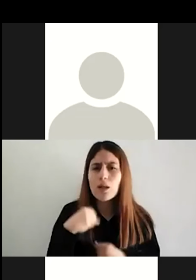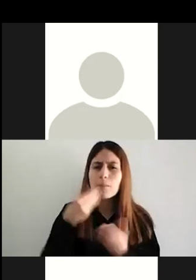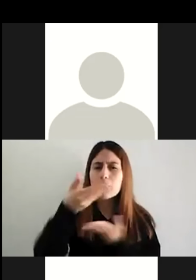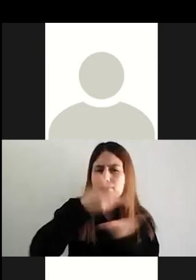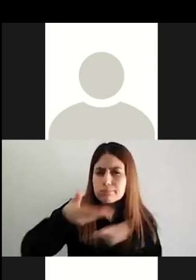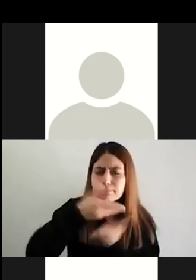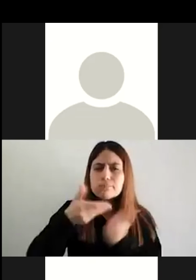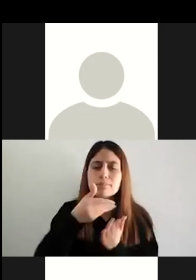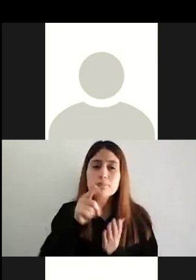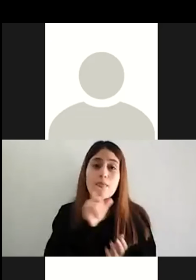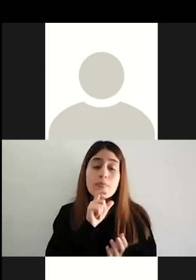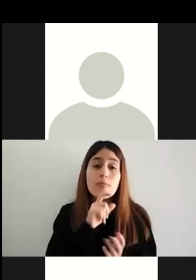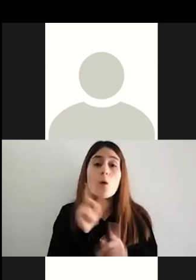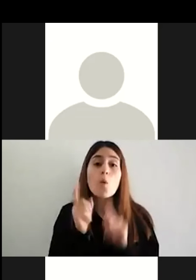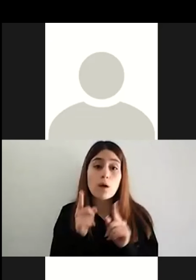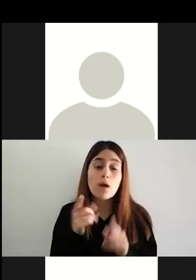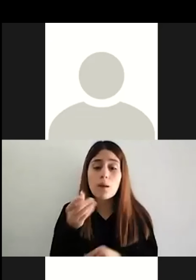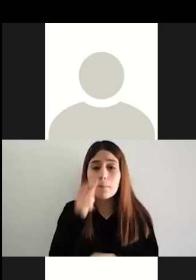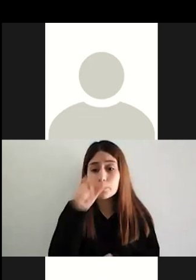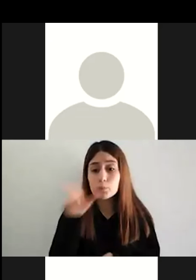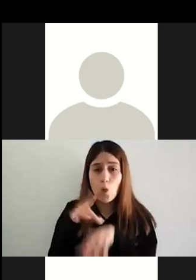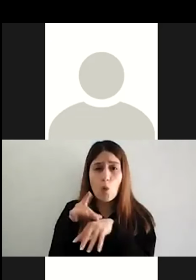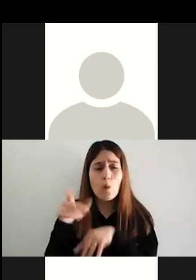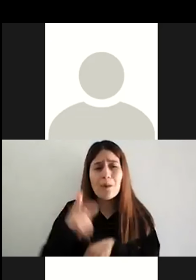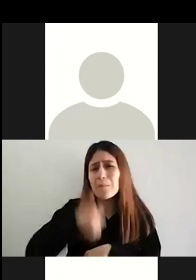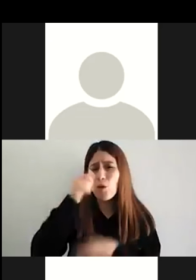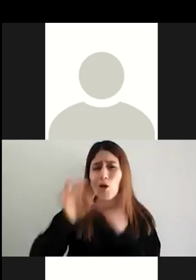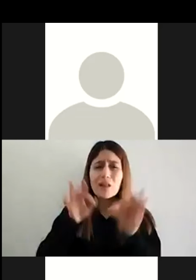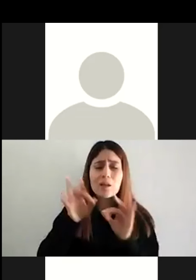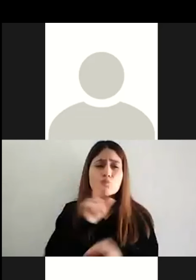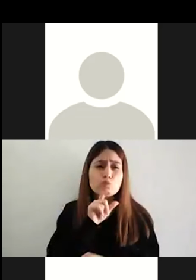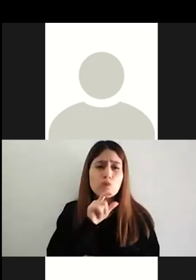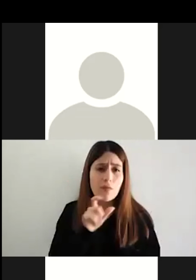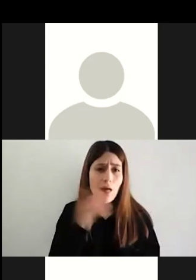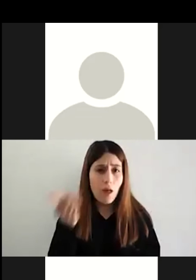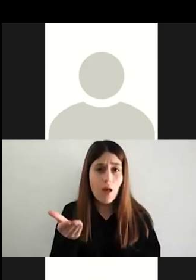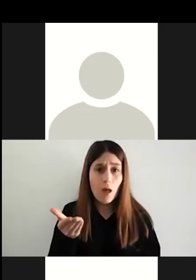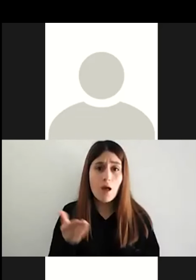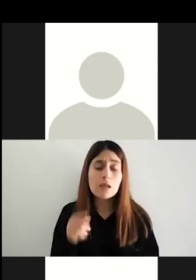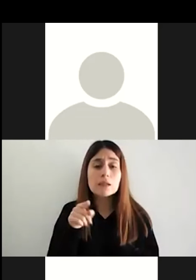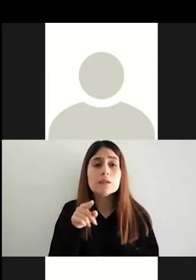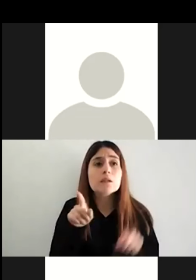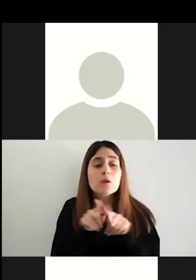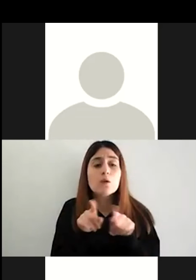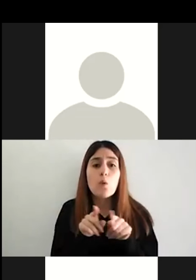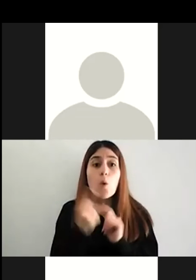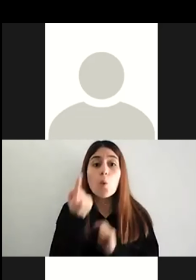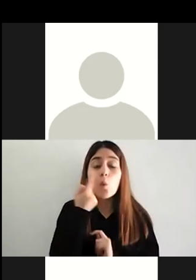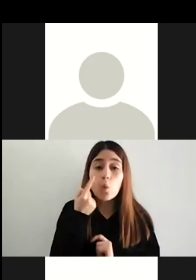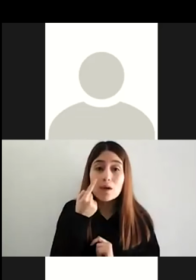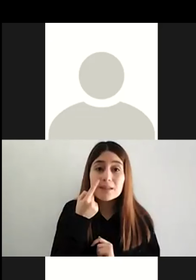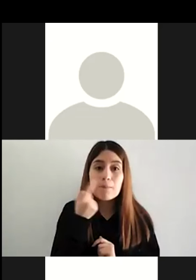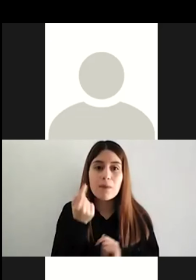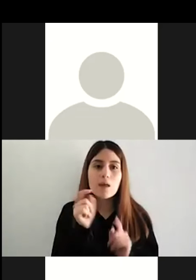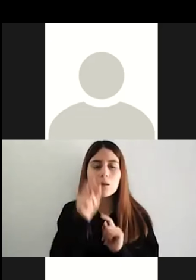que o doente tenha acesso ao melhor tratamento disponível. No fundo, o que estamos aqui a falar é que o conhecimento